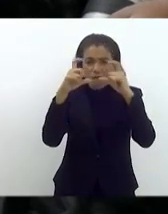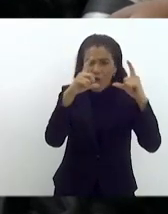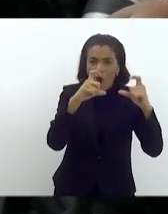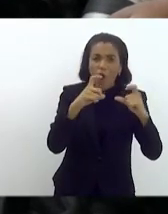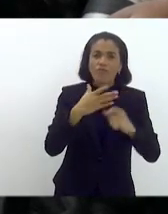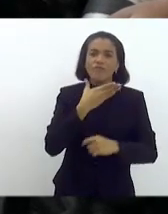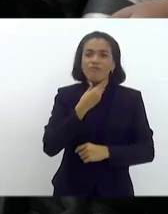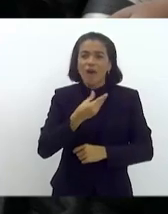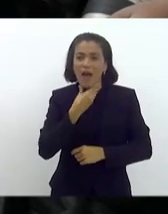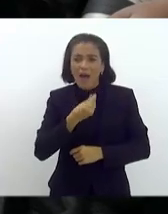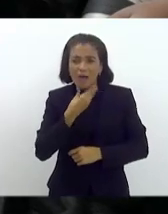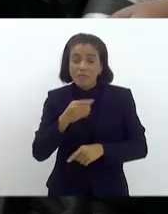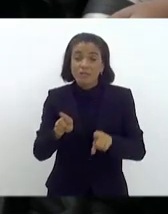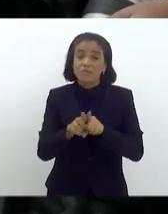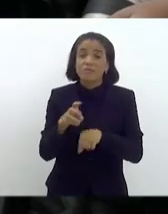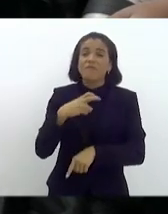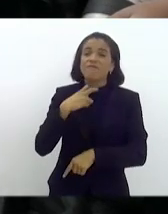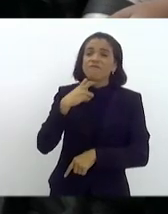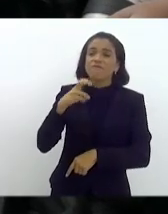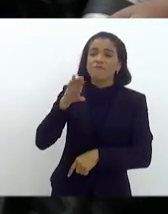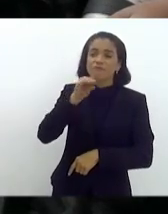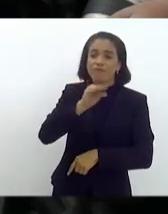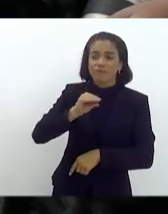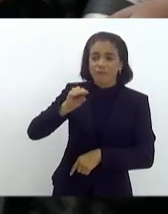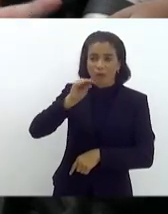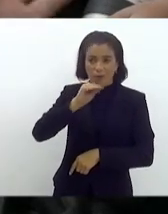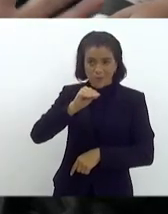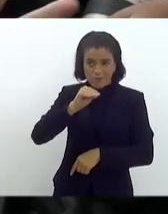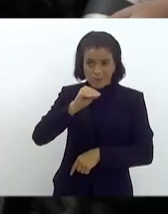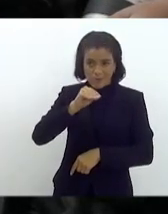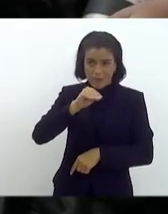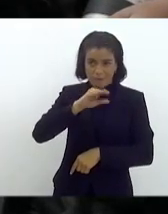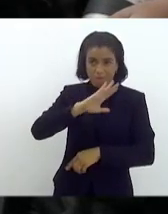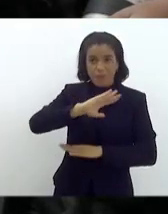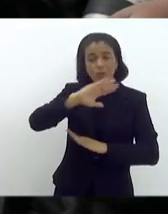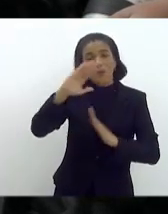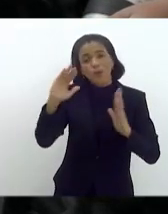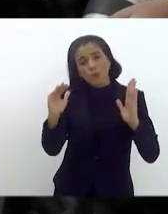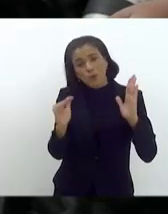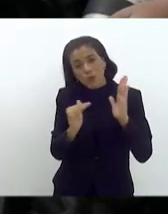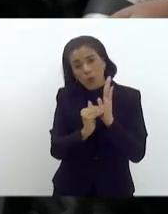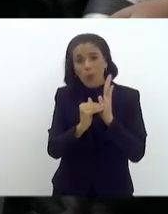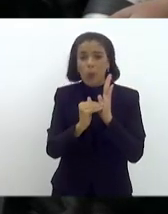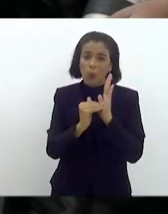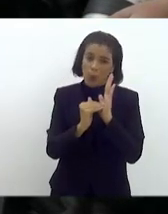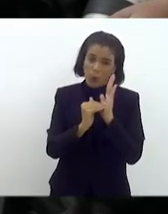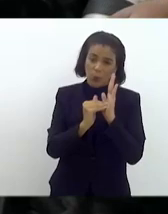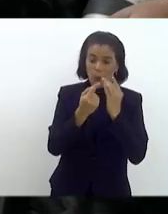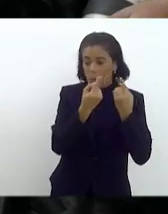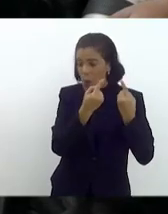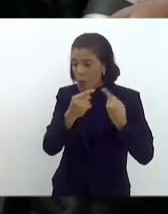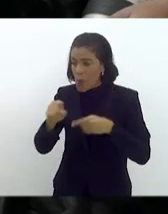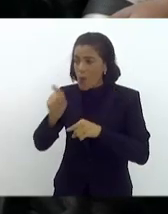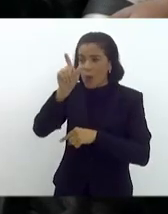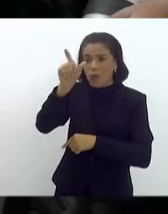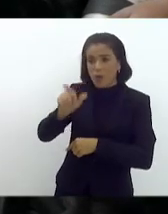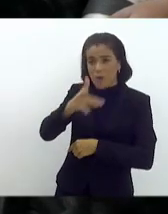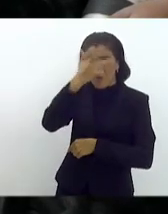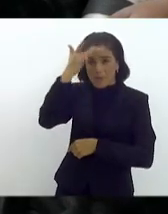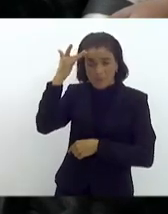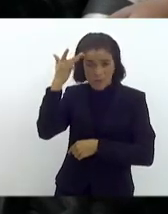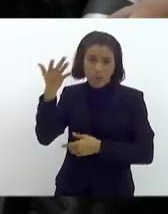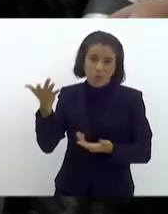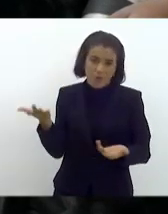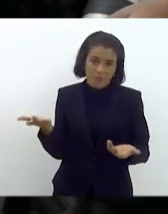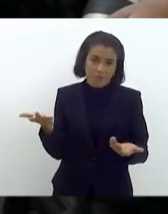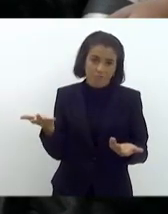e até voz tudo contra uma determinada pessoa e tudo falso